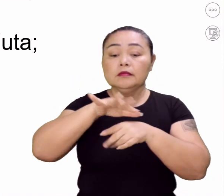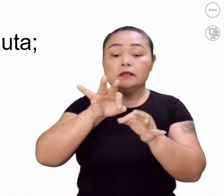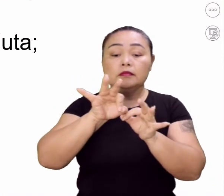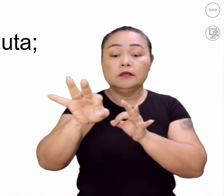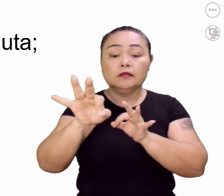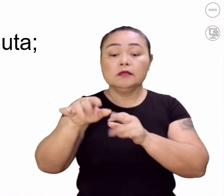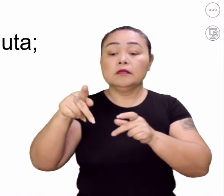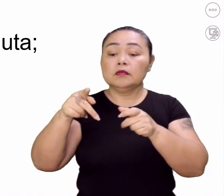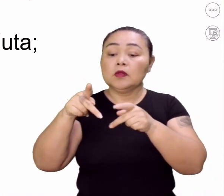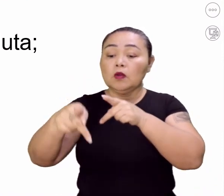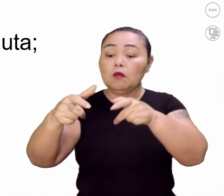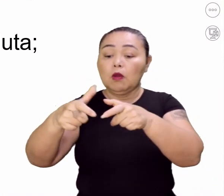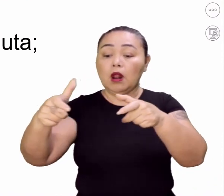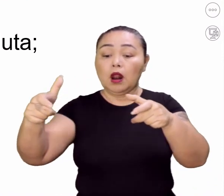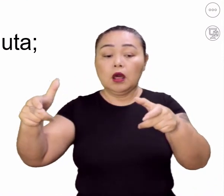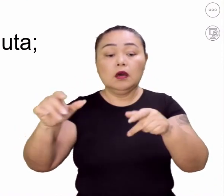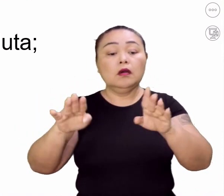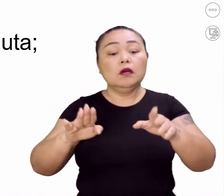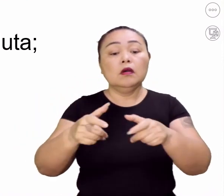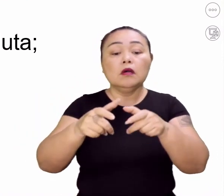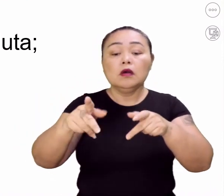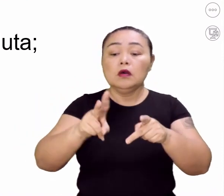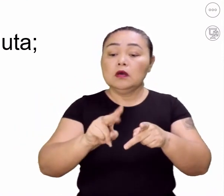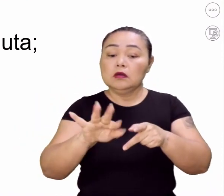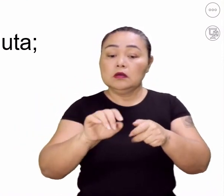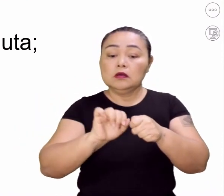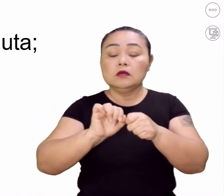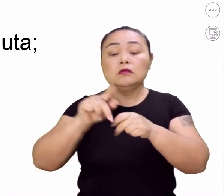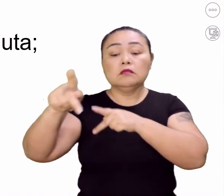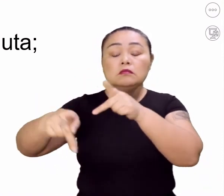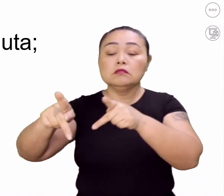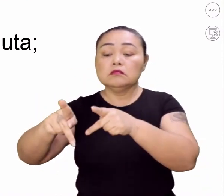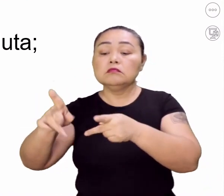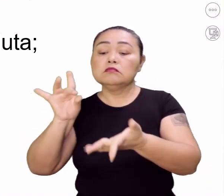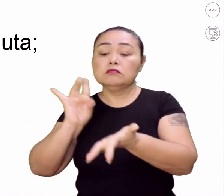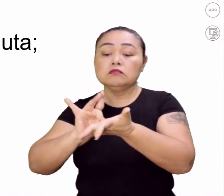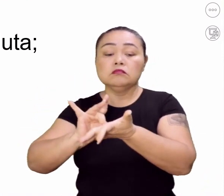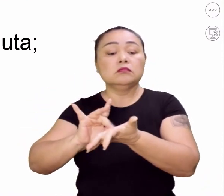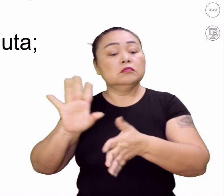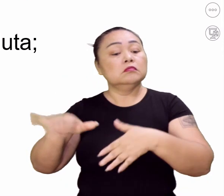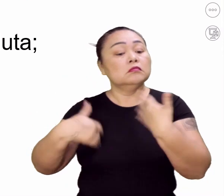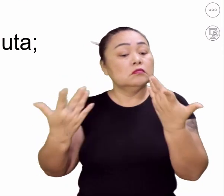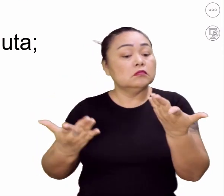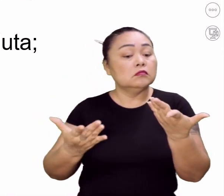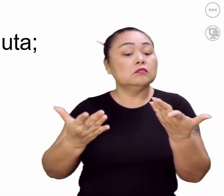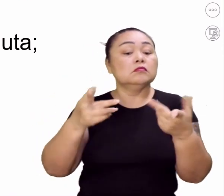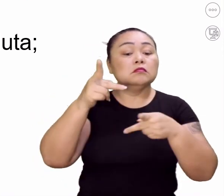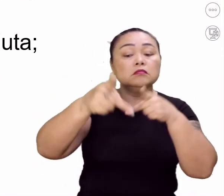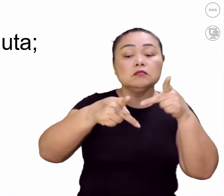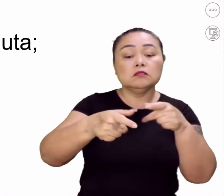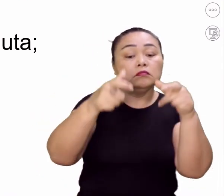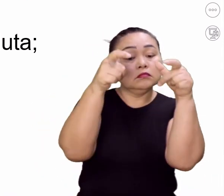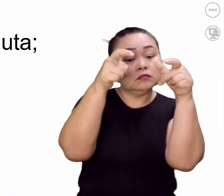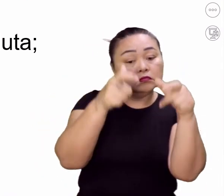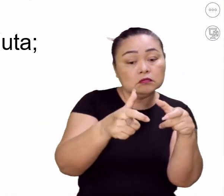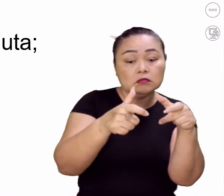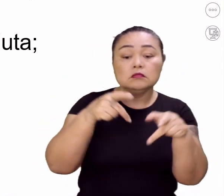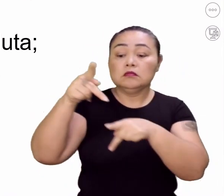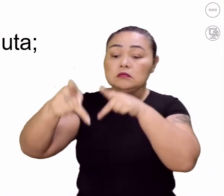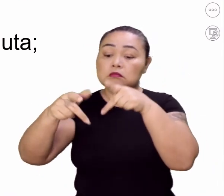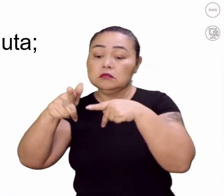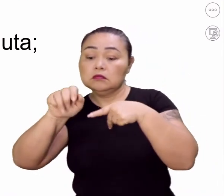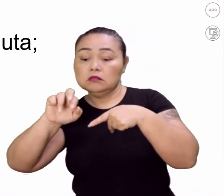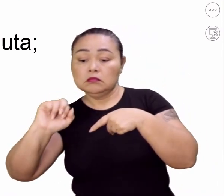e superpovoamento. B. Crescimento vegetativo e população absoluta. C. População